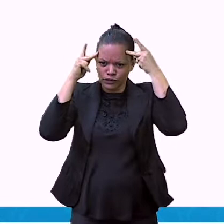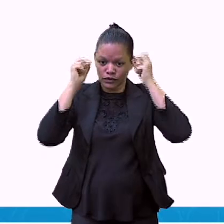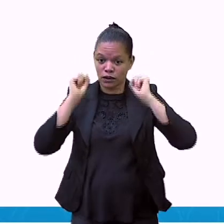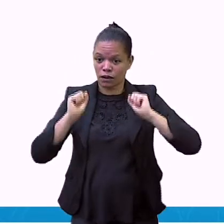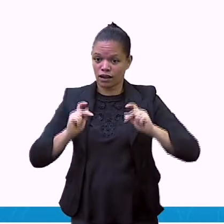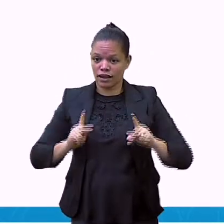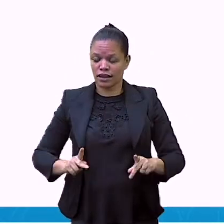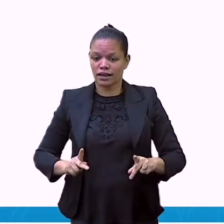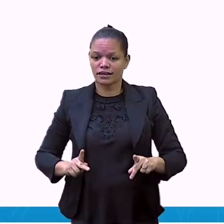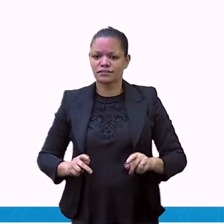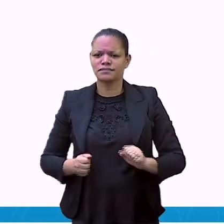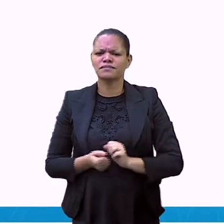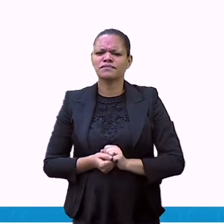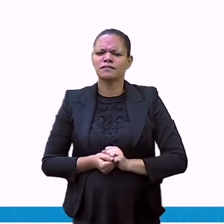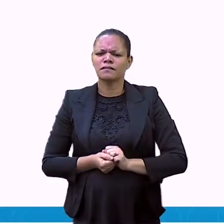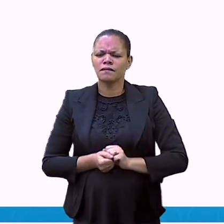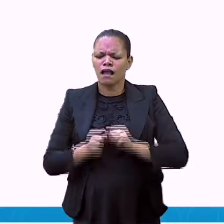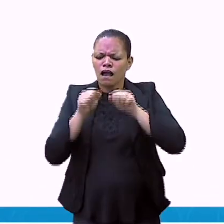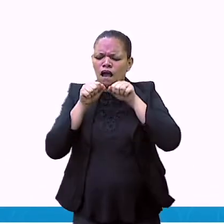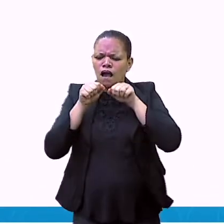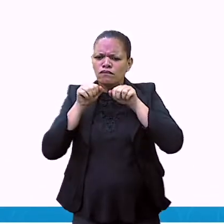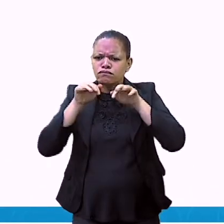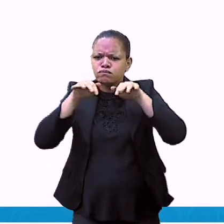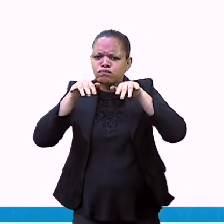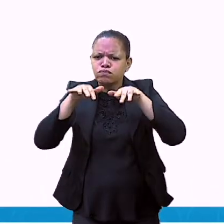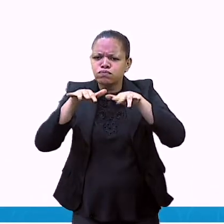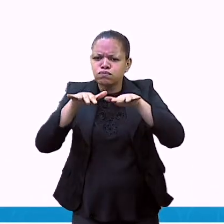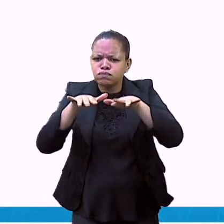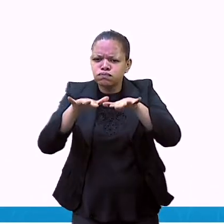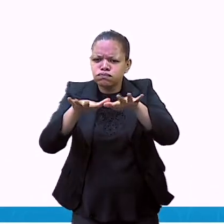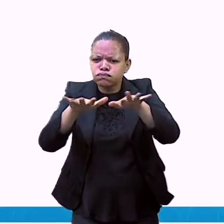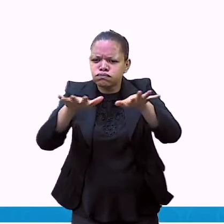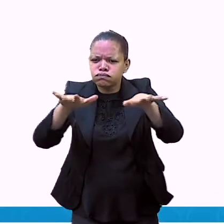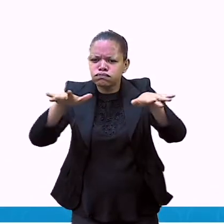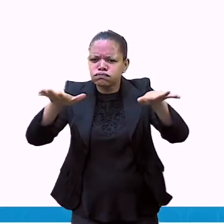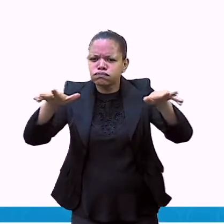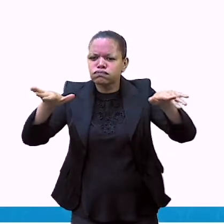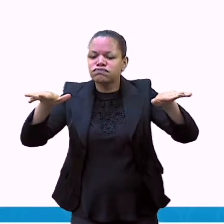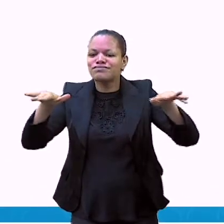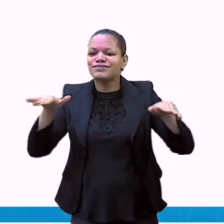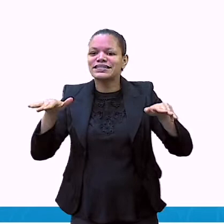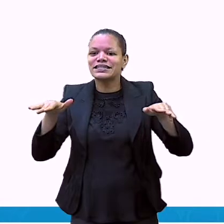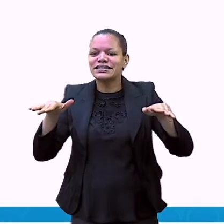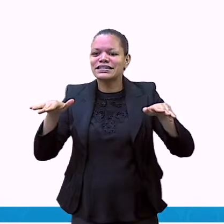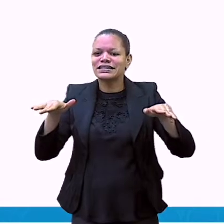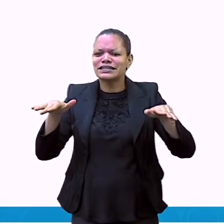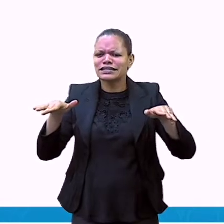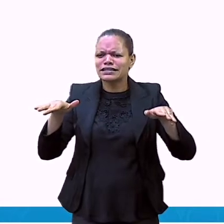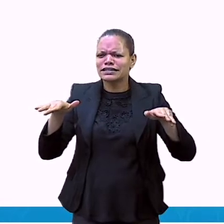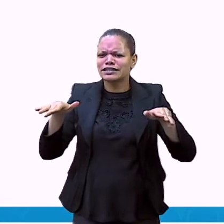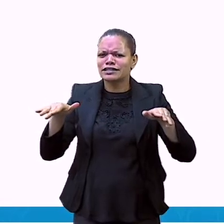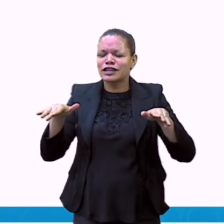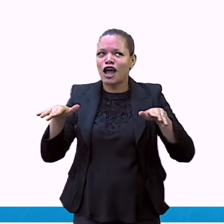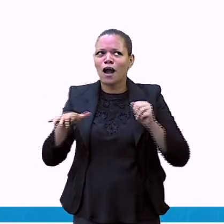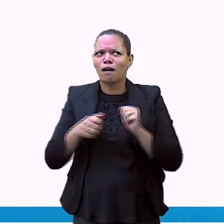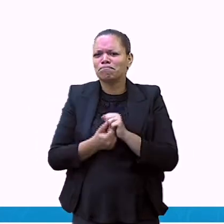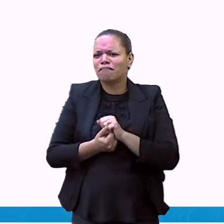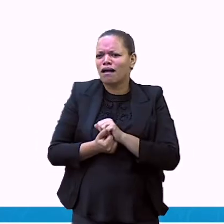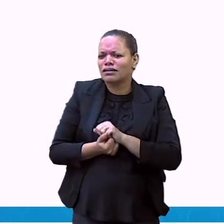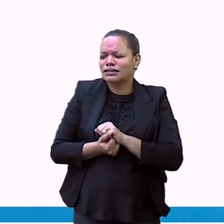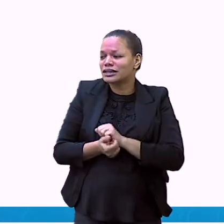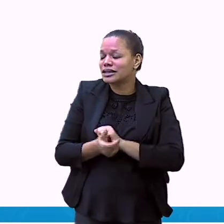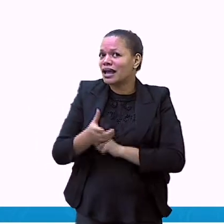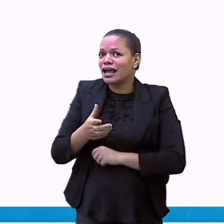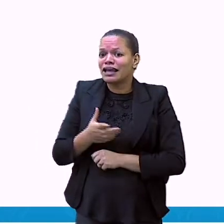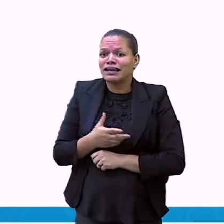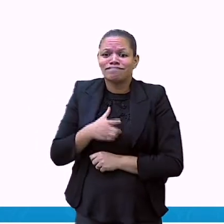Transmissão indireta. É aquela transmissão que você não tem nem a intenção de estar pegando aí,